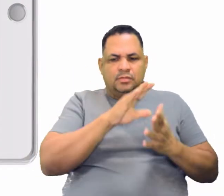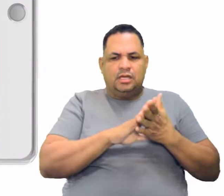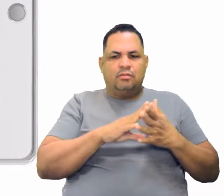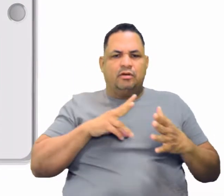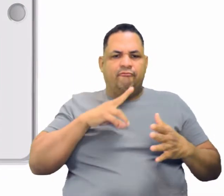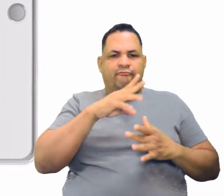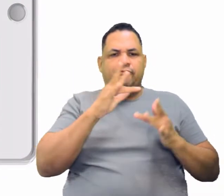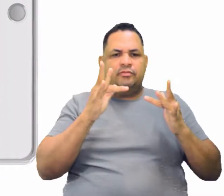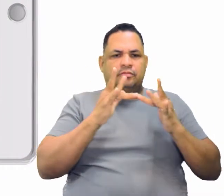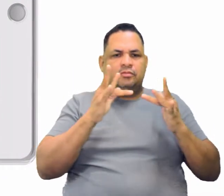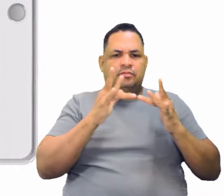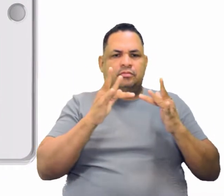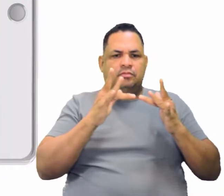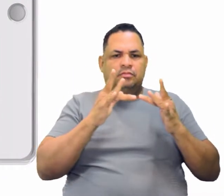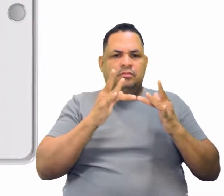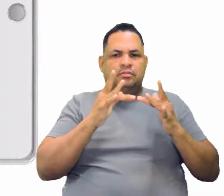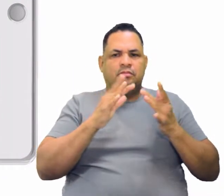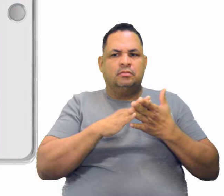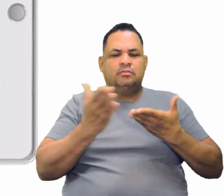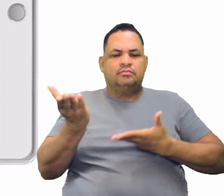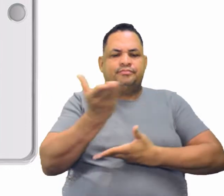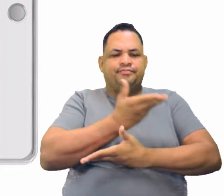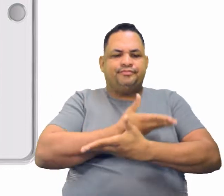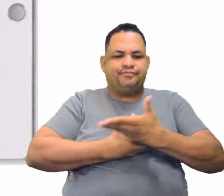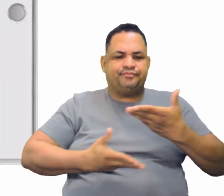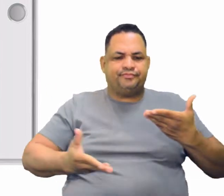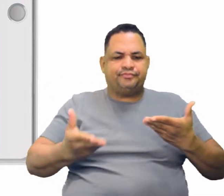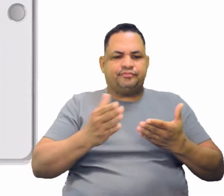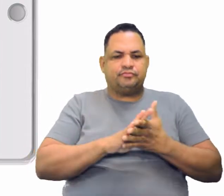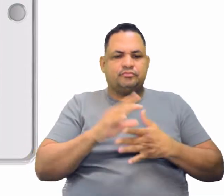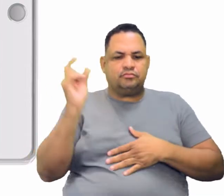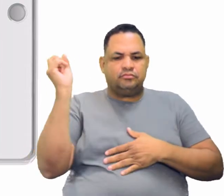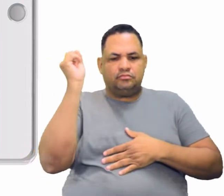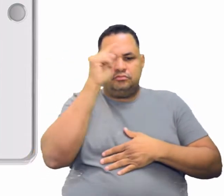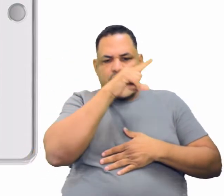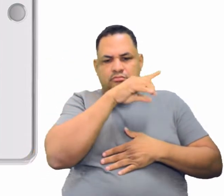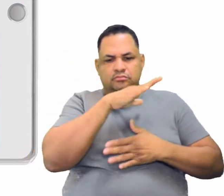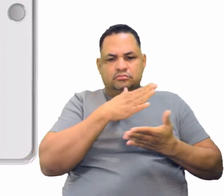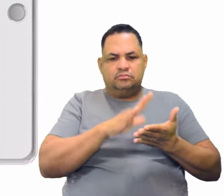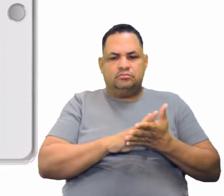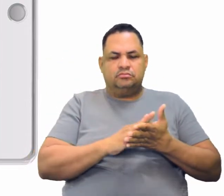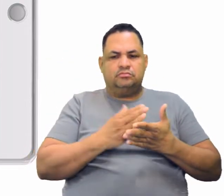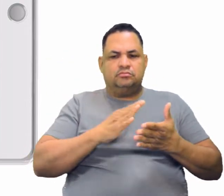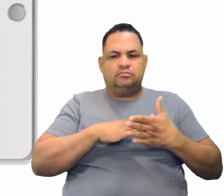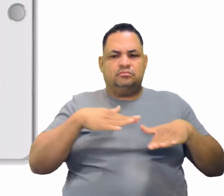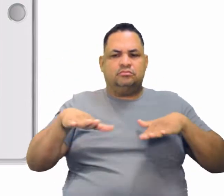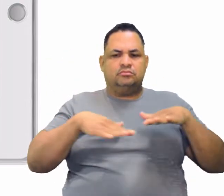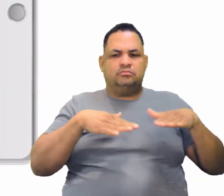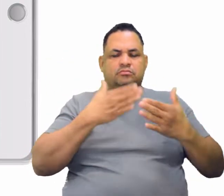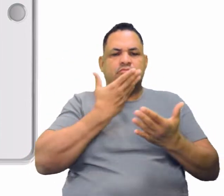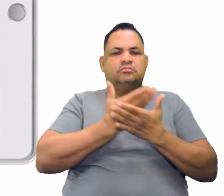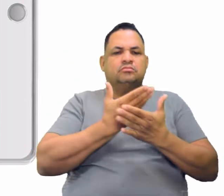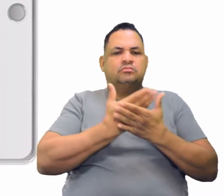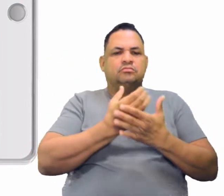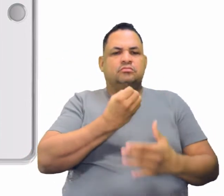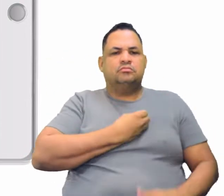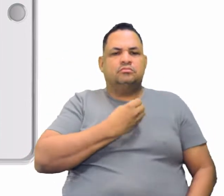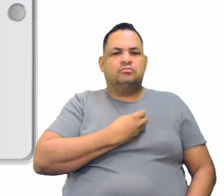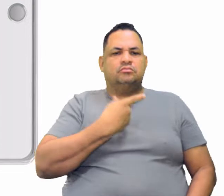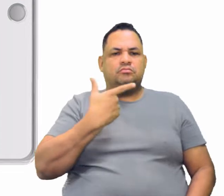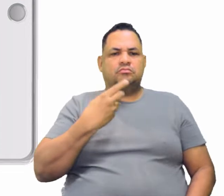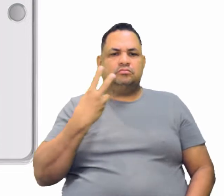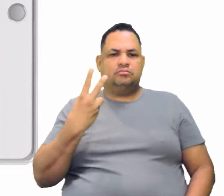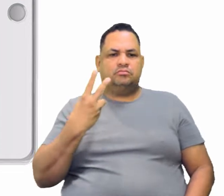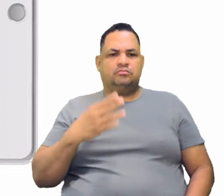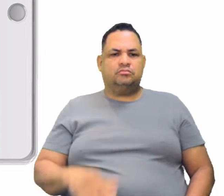atrito. Então, o atrito, ele é aquela interação que vem para dificultar o movimento. E a gente vê lá na aula 23, tá? Que